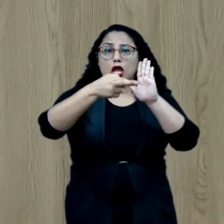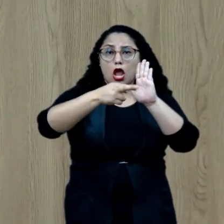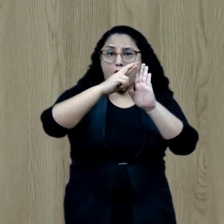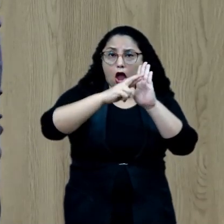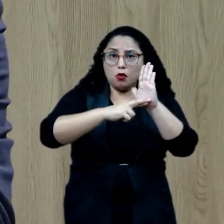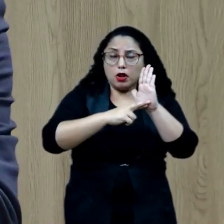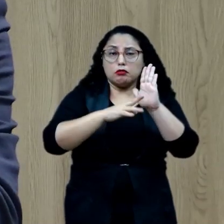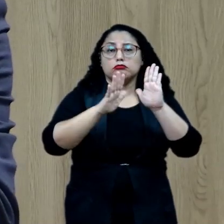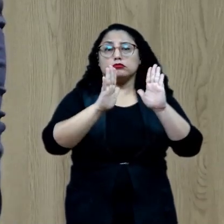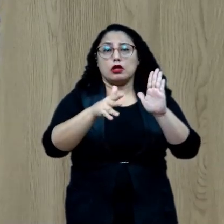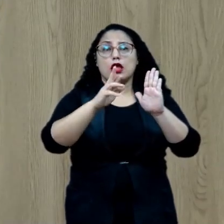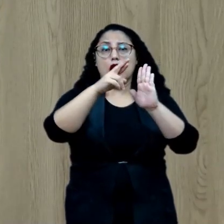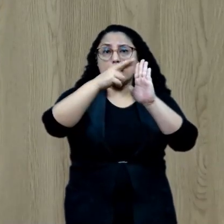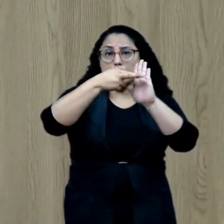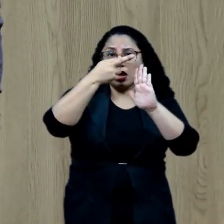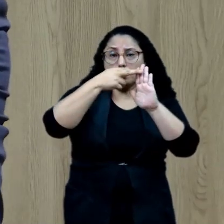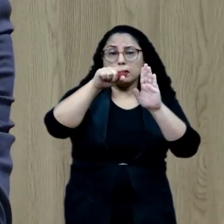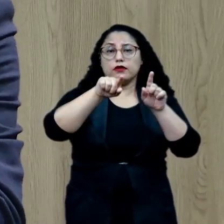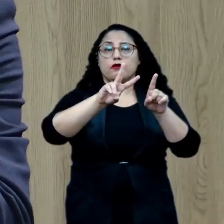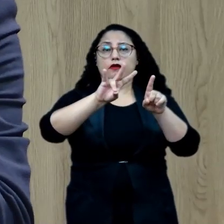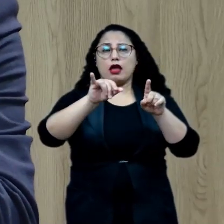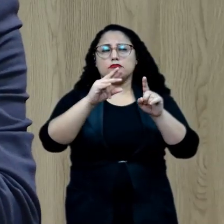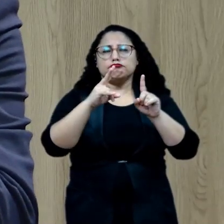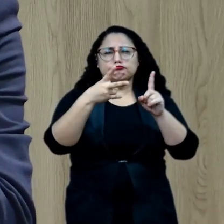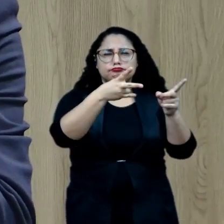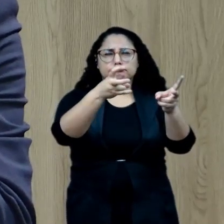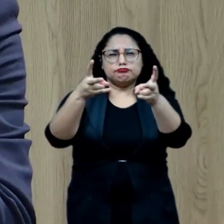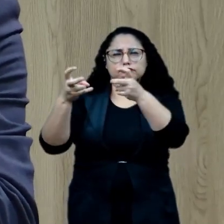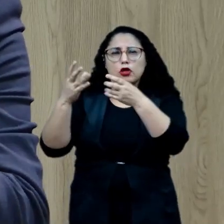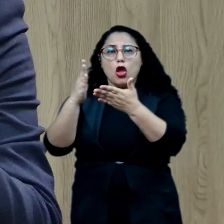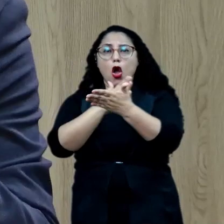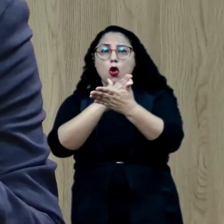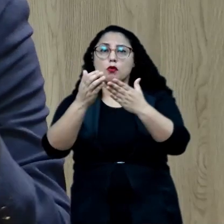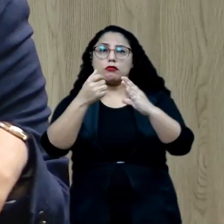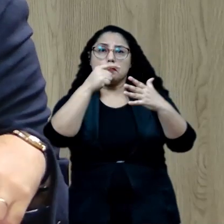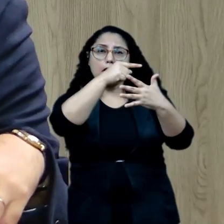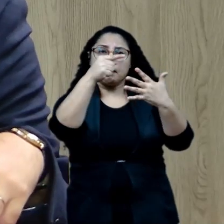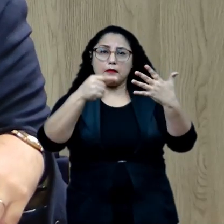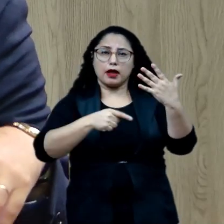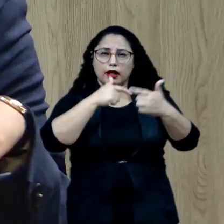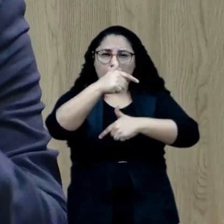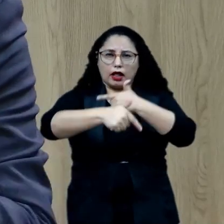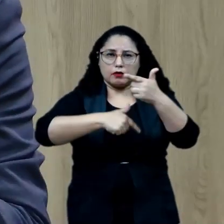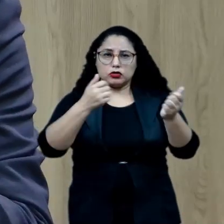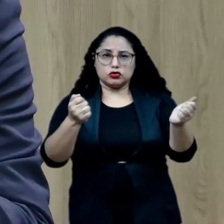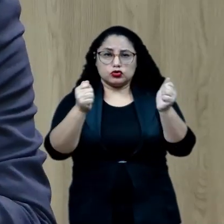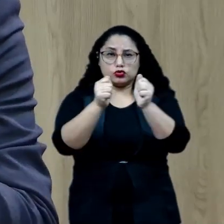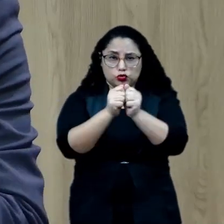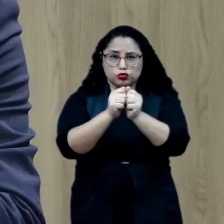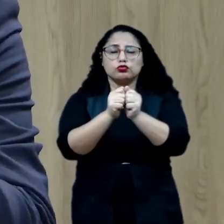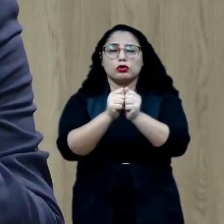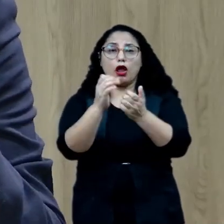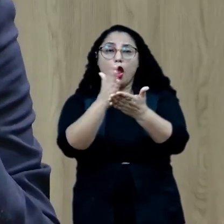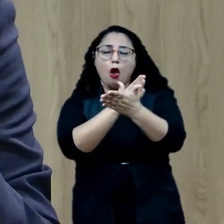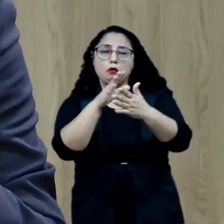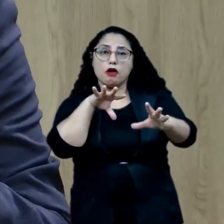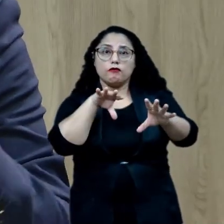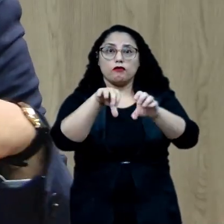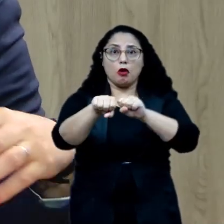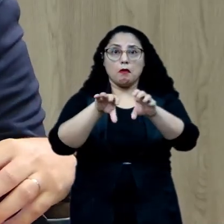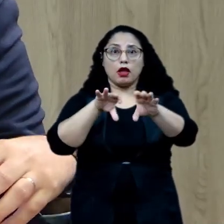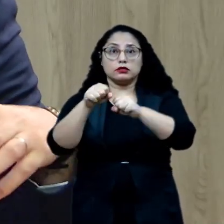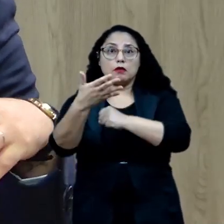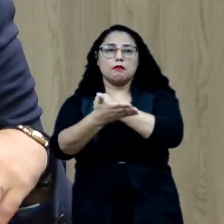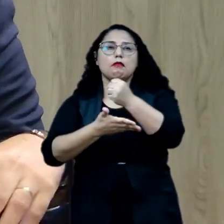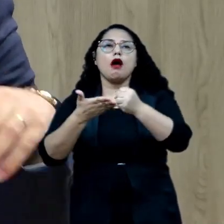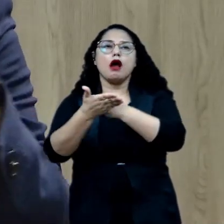regulamenta. Essa regulamentação ela vai prever algumas categorias de atuação, junto com isso, alguma formação